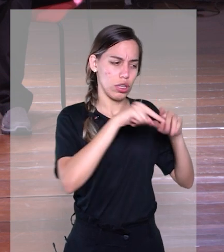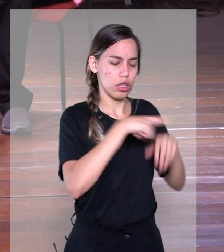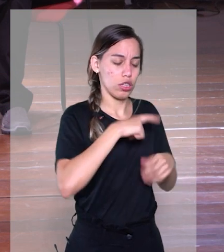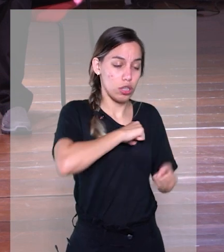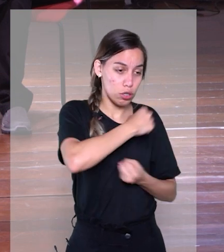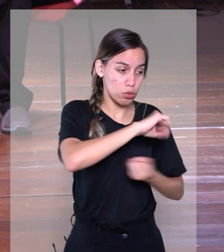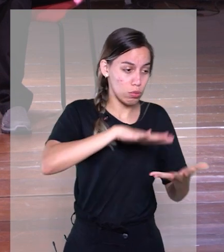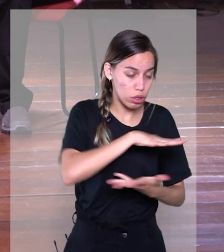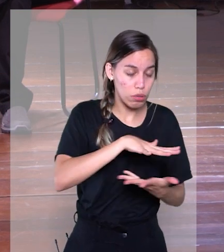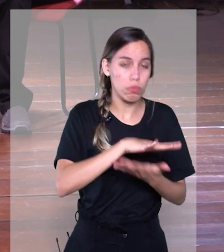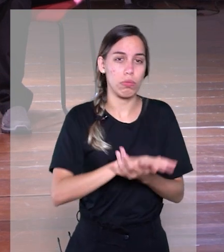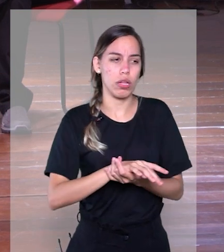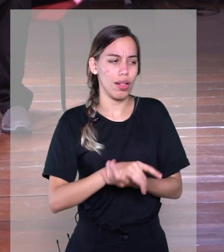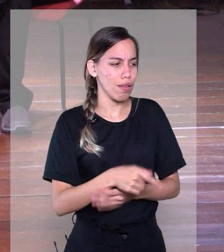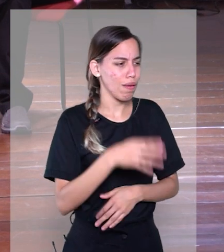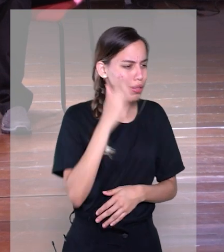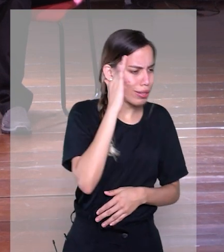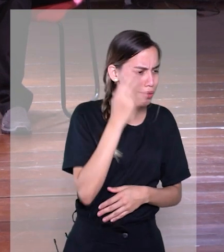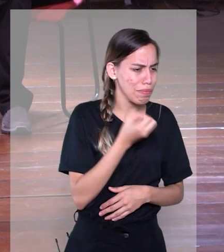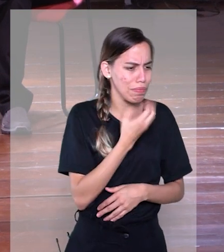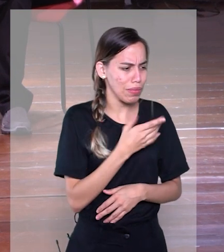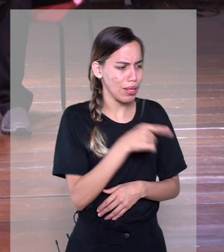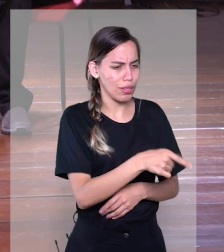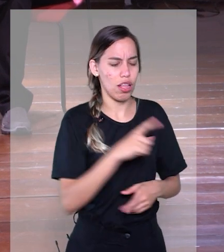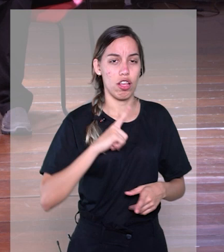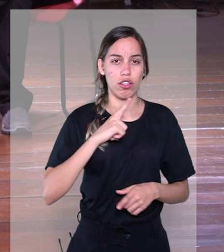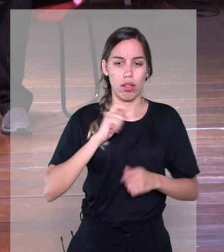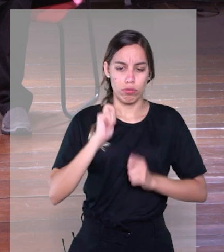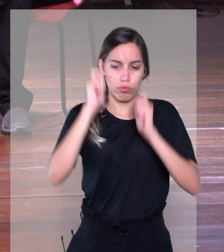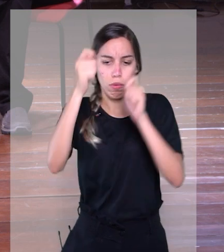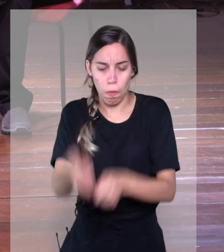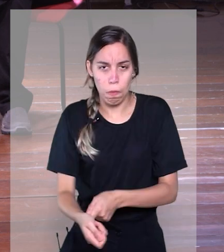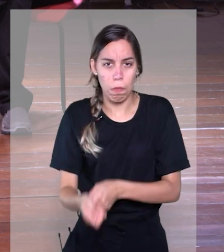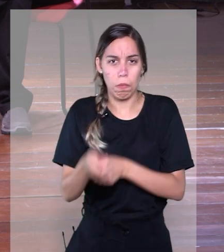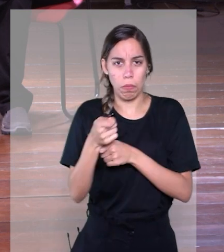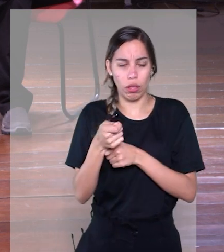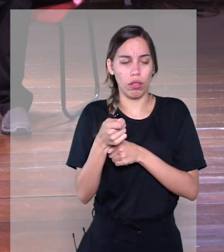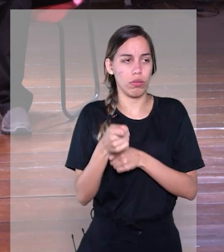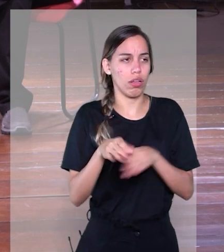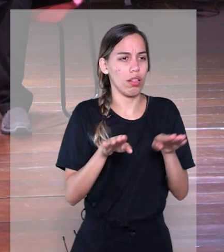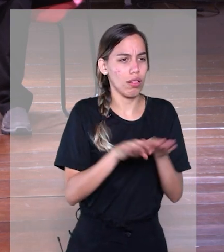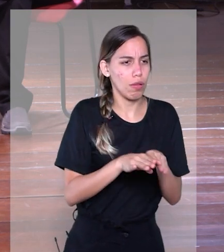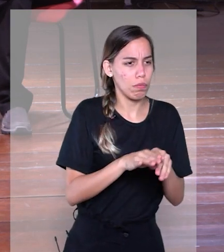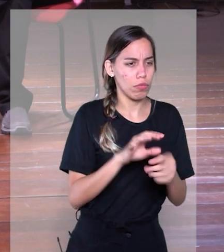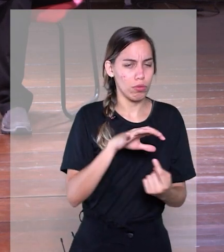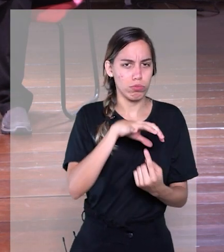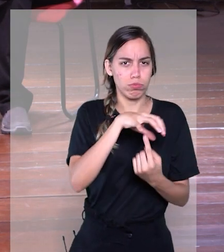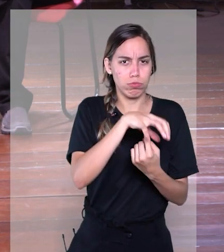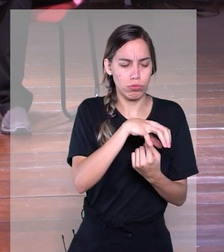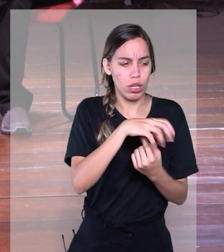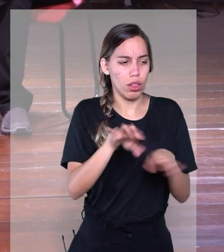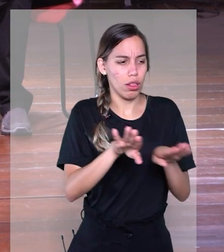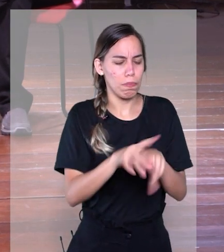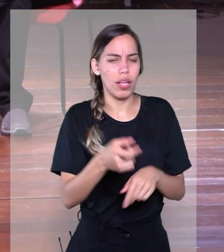várias coisas legais, de pesca artesanal a cogumelos, a queijos, todos os tipos de queijos,